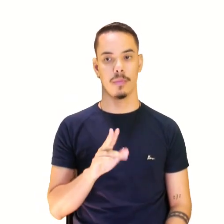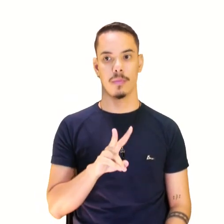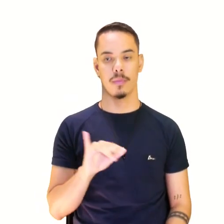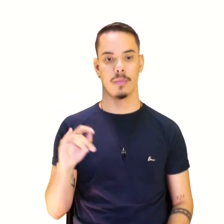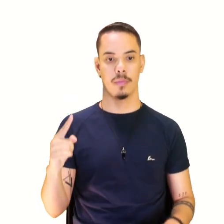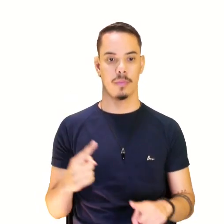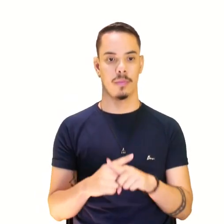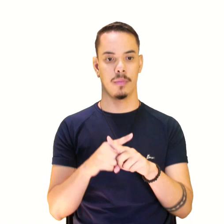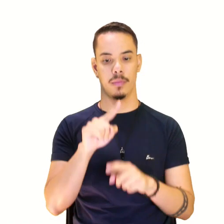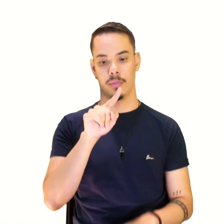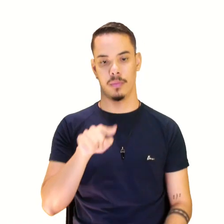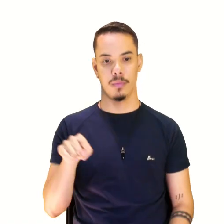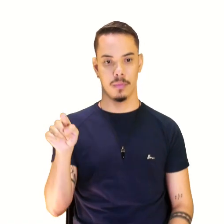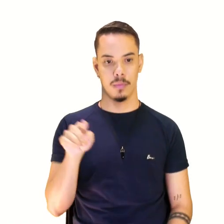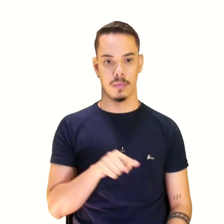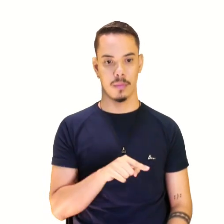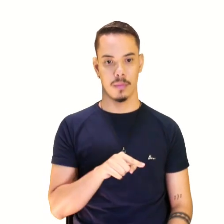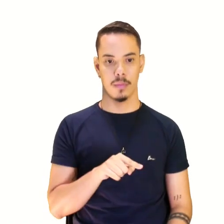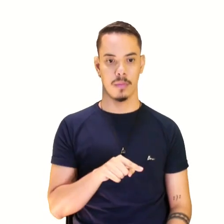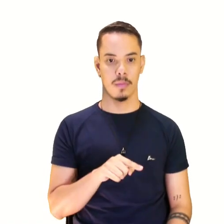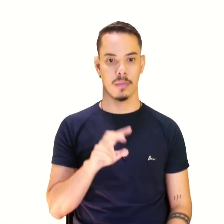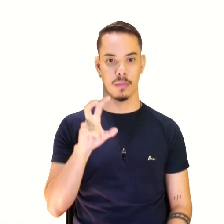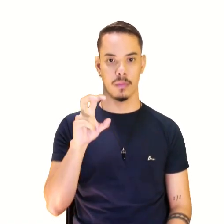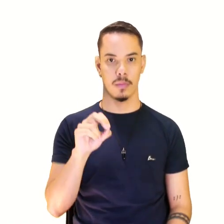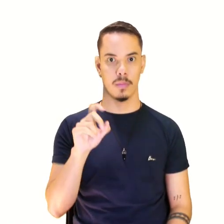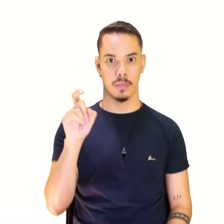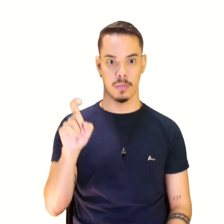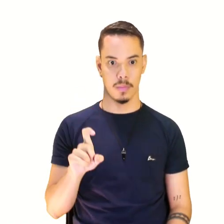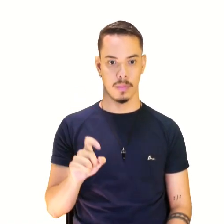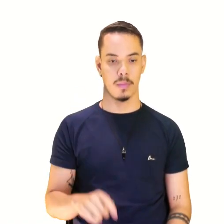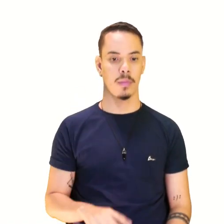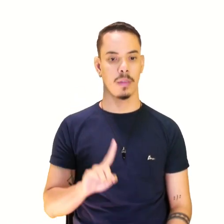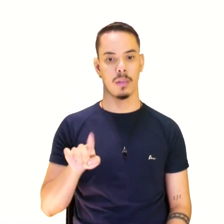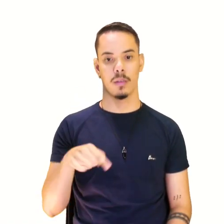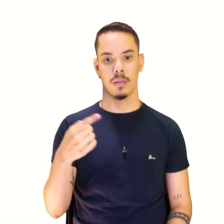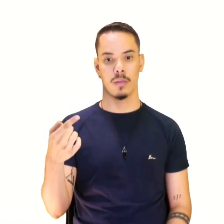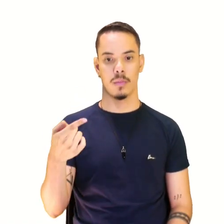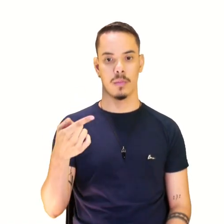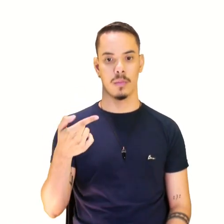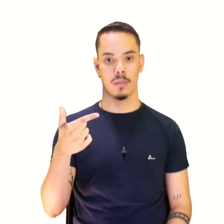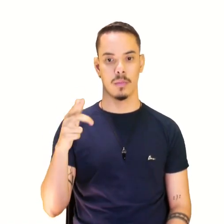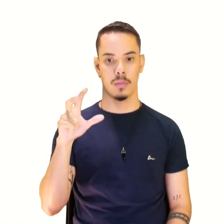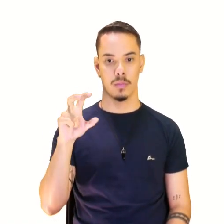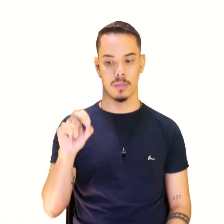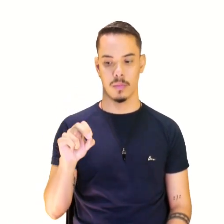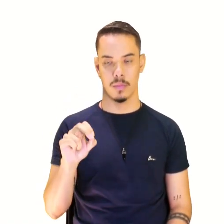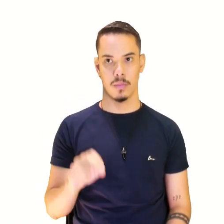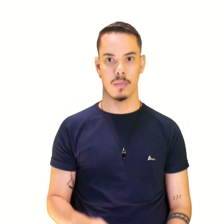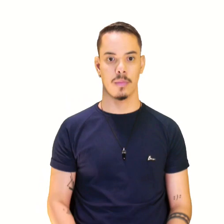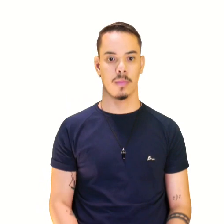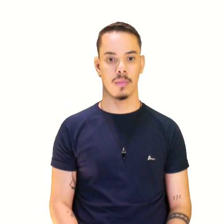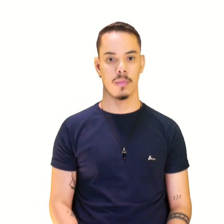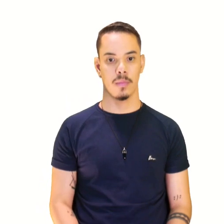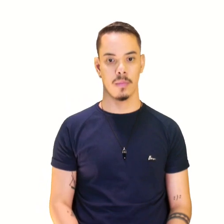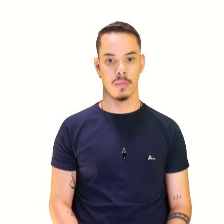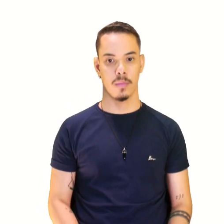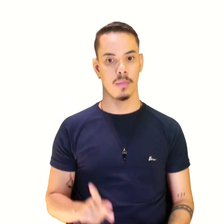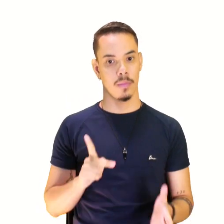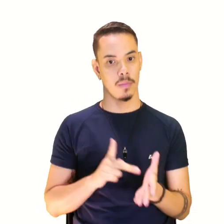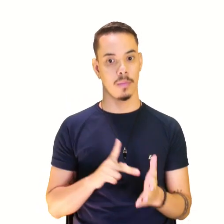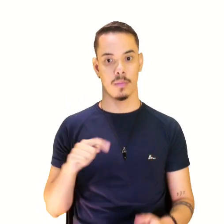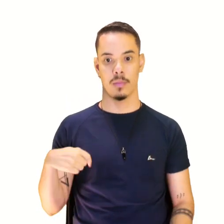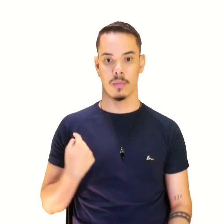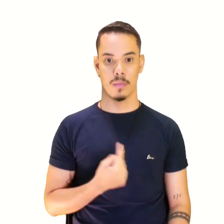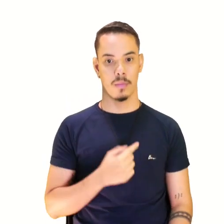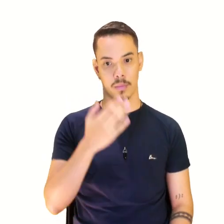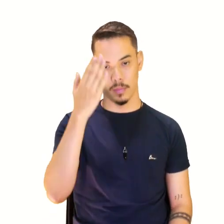multiplicar cruzado. X vezes 50, 50x. 250 vezes 1, 250. Então, na verdade, basta a gente pegar